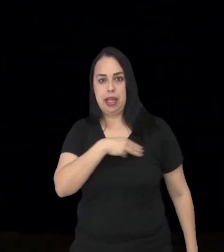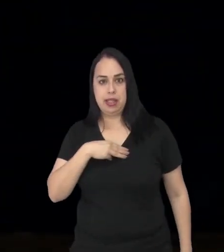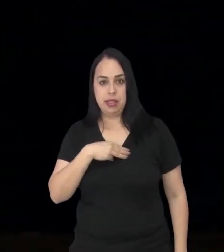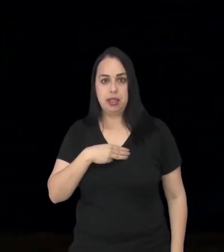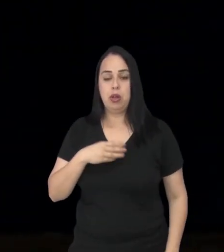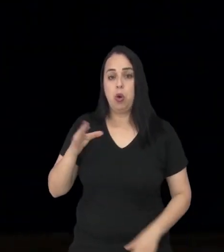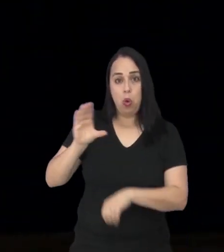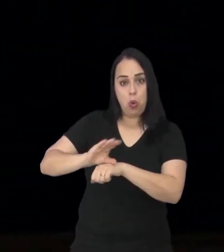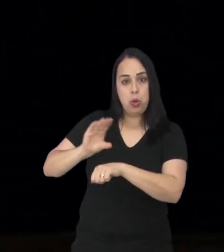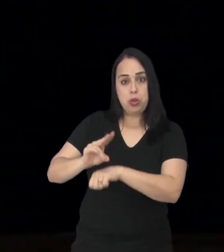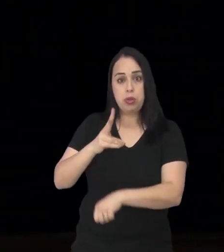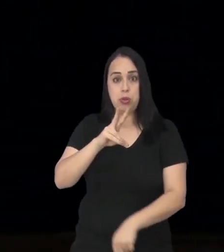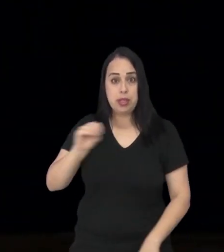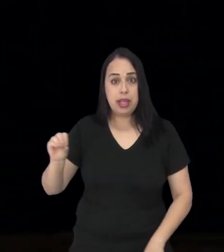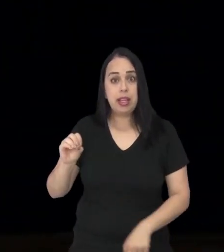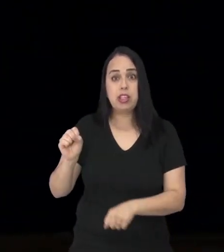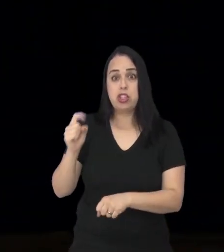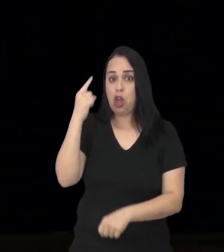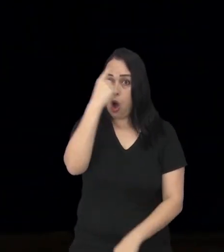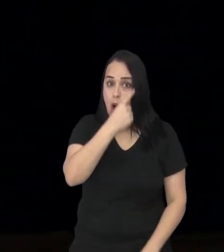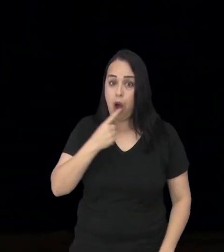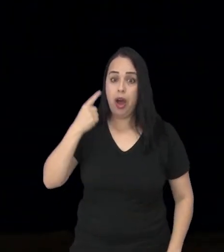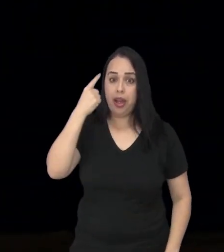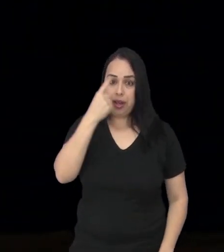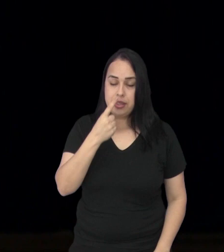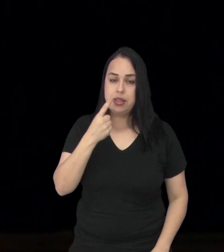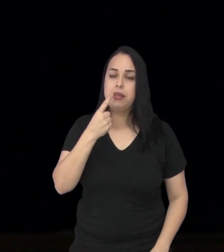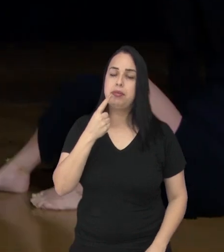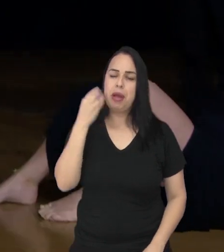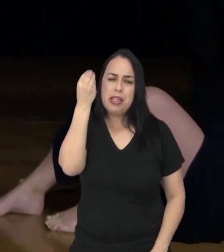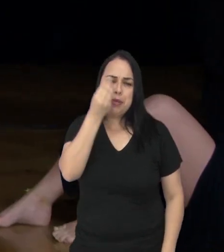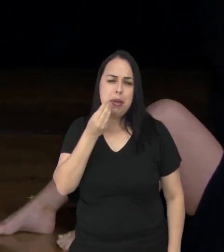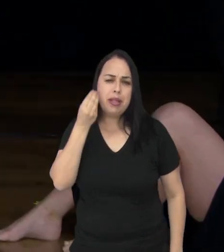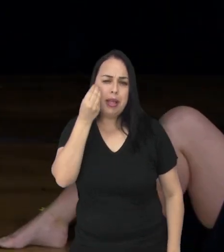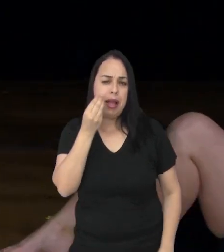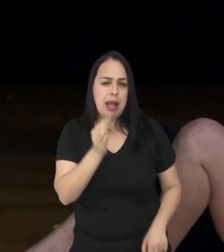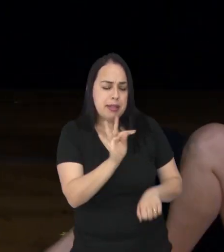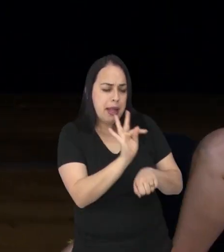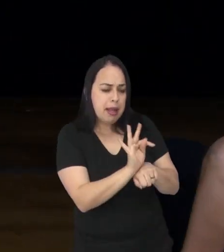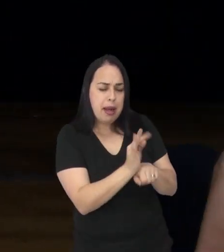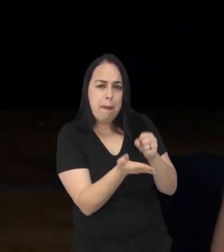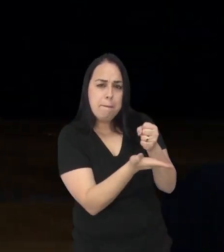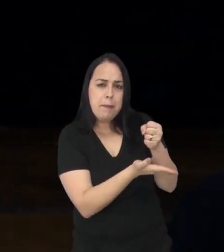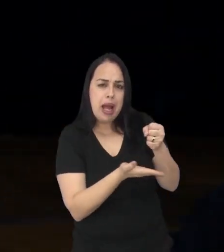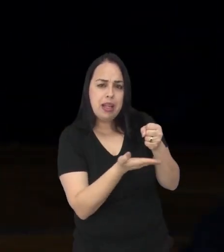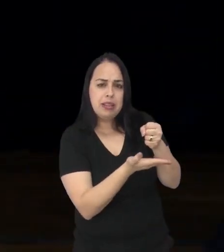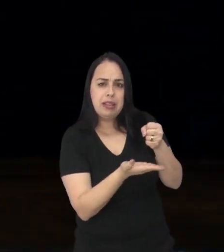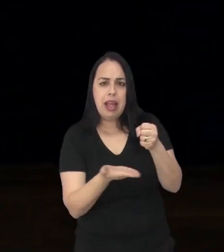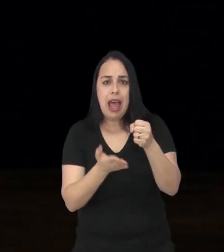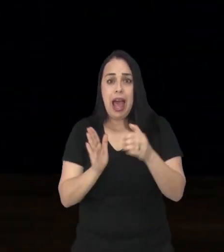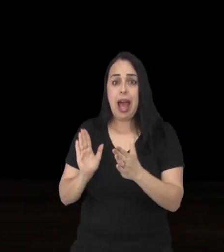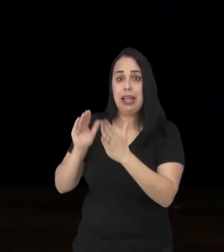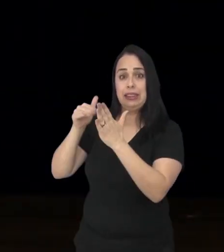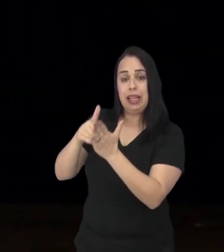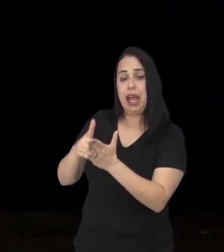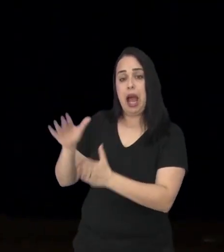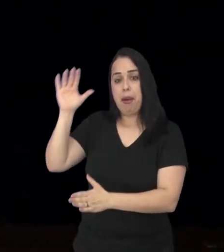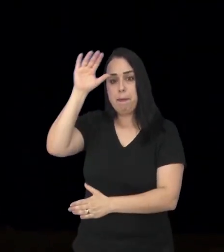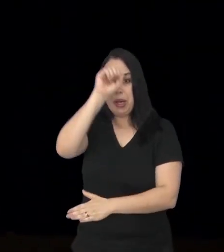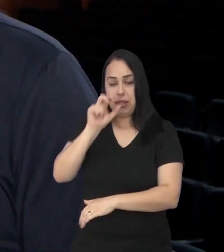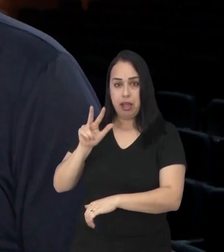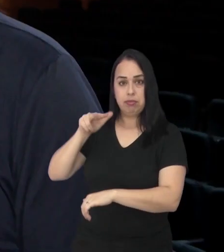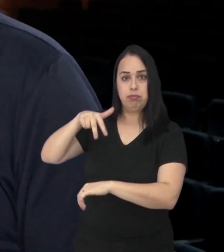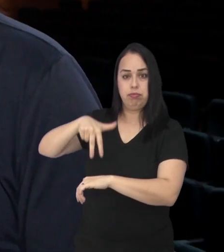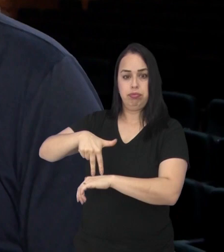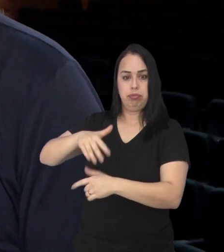curso oferece 200 horas de aula e uma experiência global, desde as primeiras técnicas até a apresentação de um